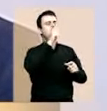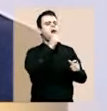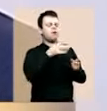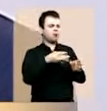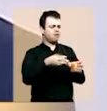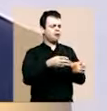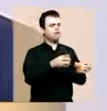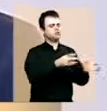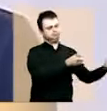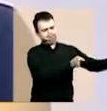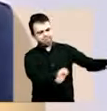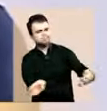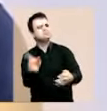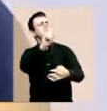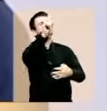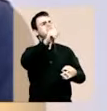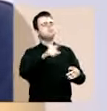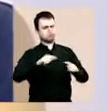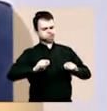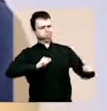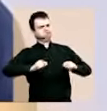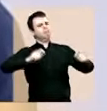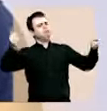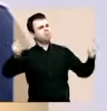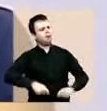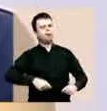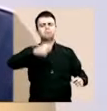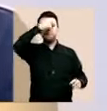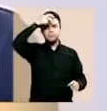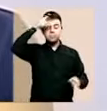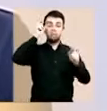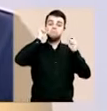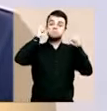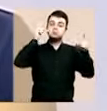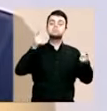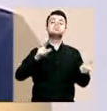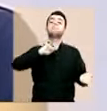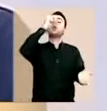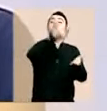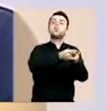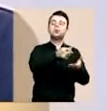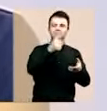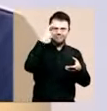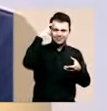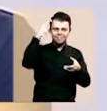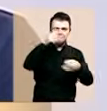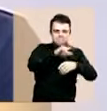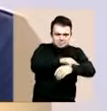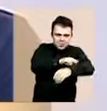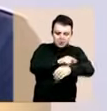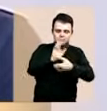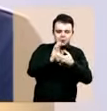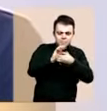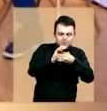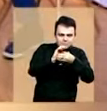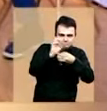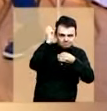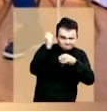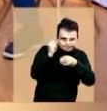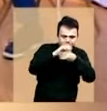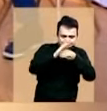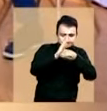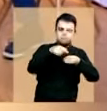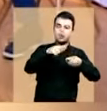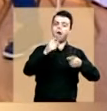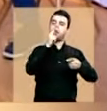né? Vamos parar de lavar a calçada. A prefeitura de Nova York pagou para todas as casas trocarem a descarga, uma descarga que economizava menos,